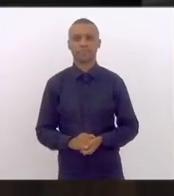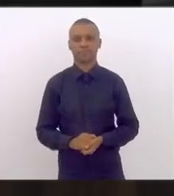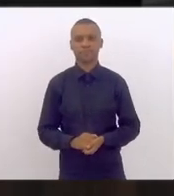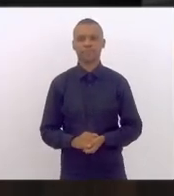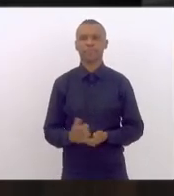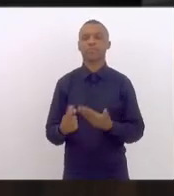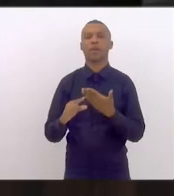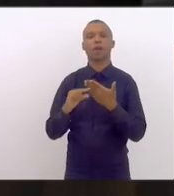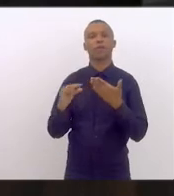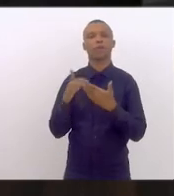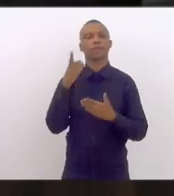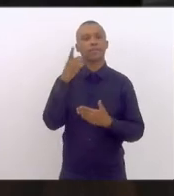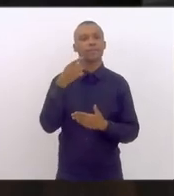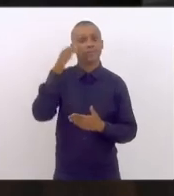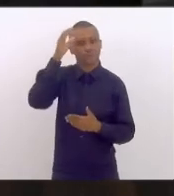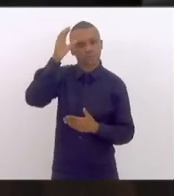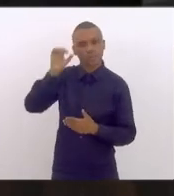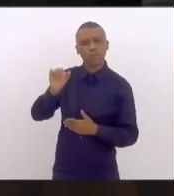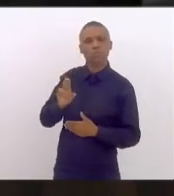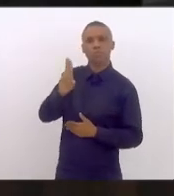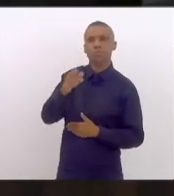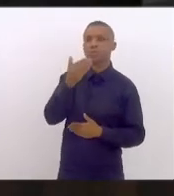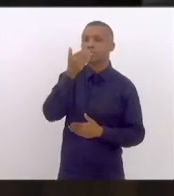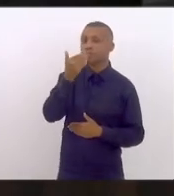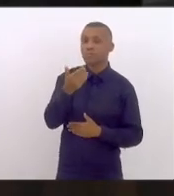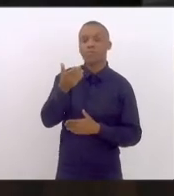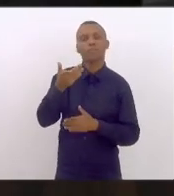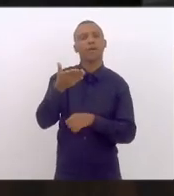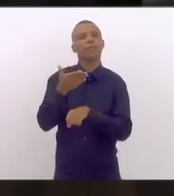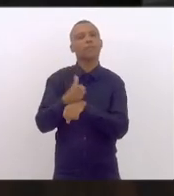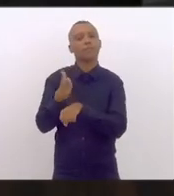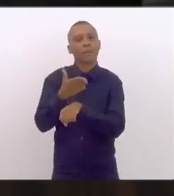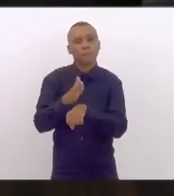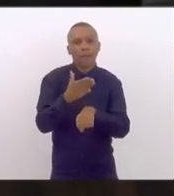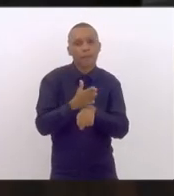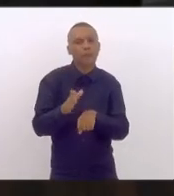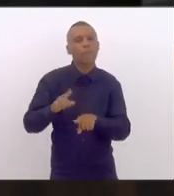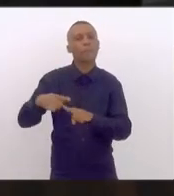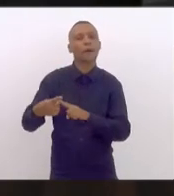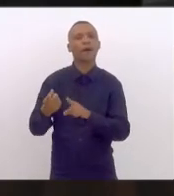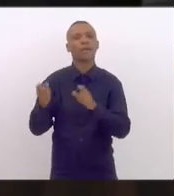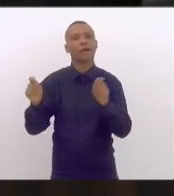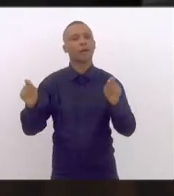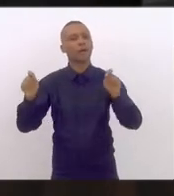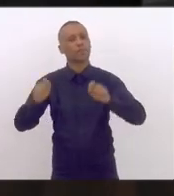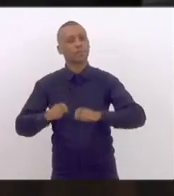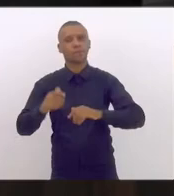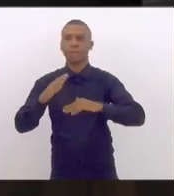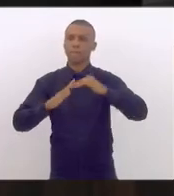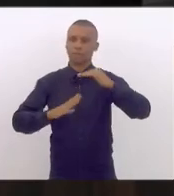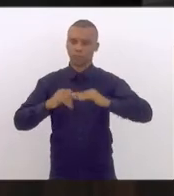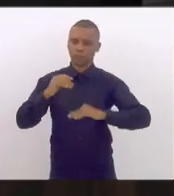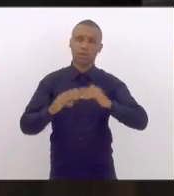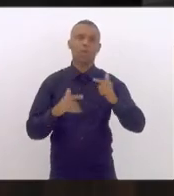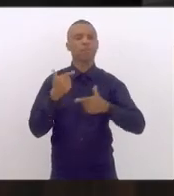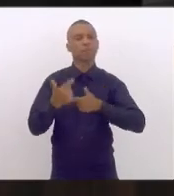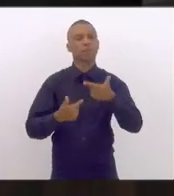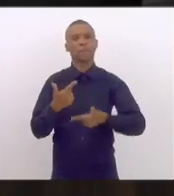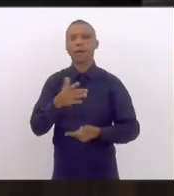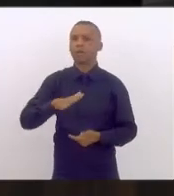de autoria da deputada tia Ju que dispõe sobre o treinamento e a capacitação dos profissionais que realizam